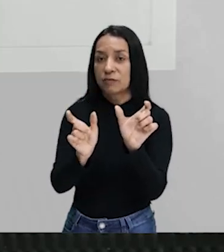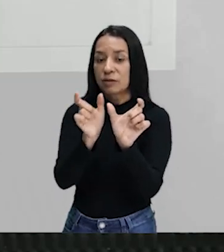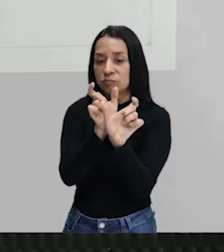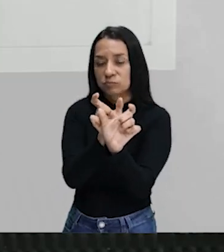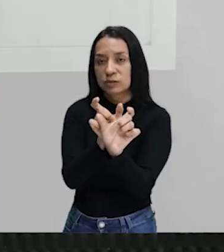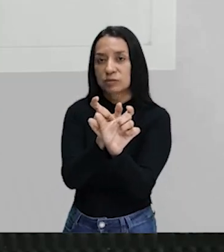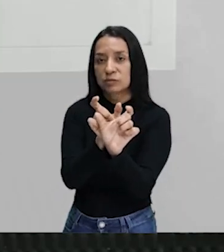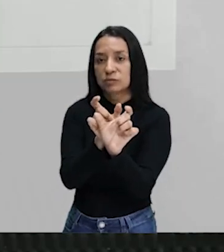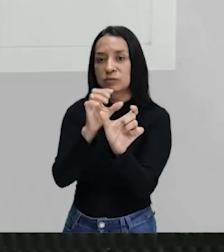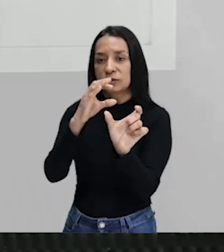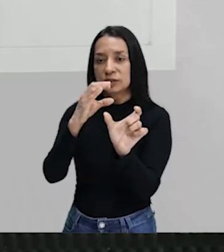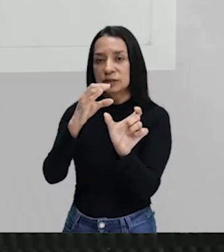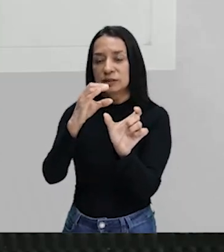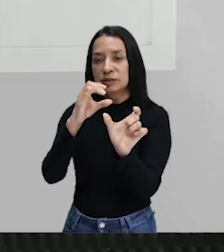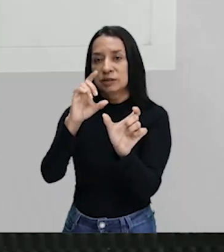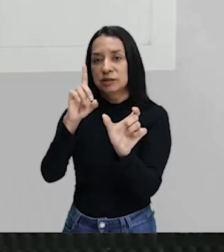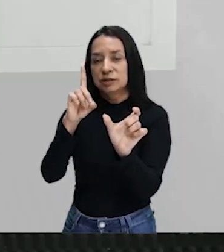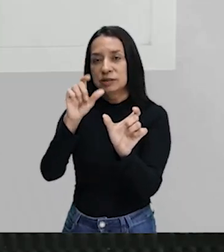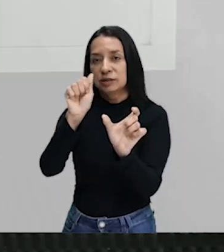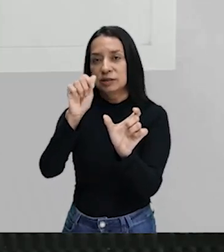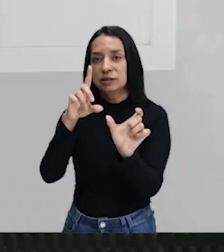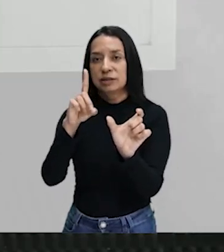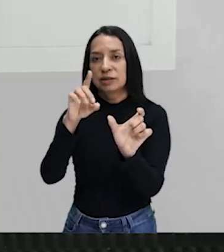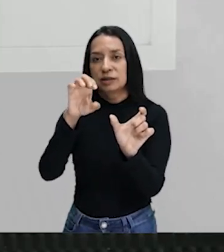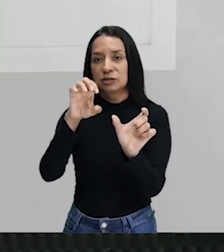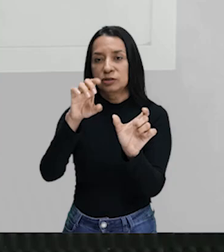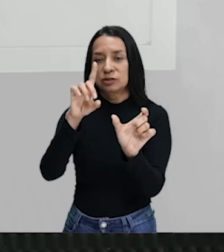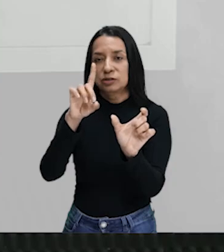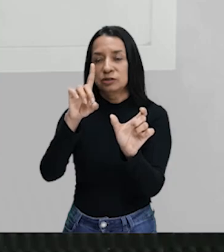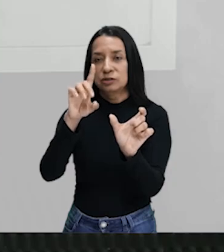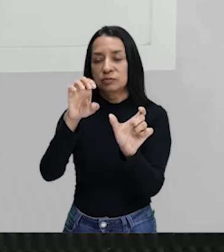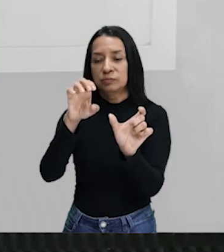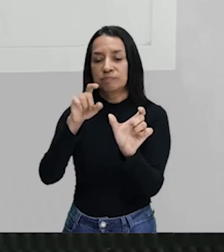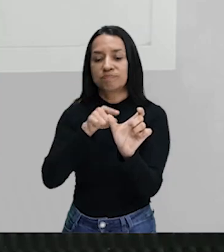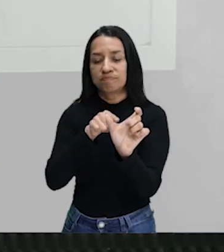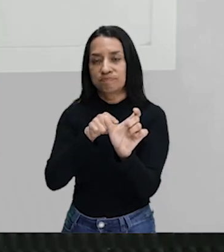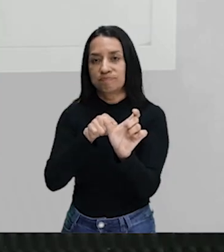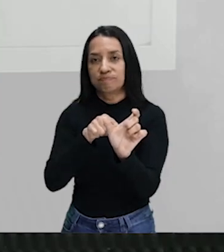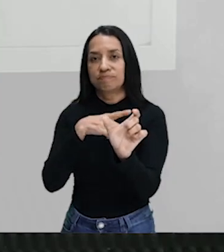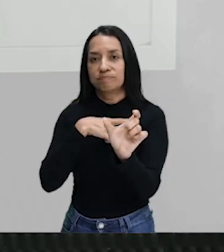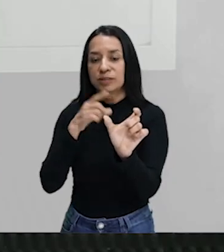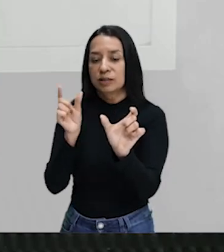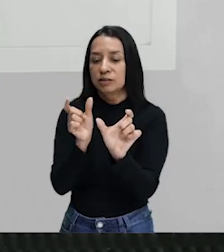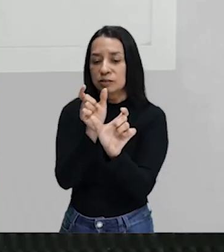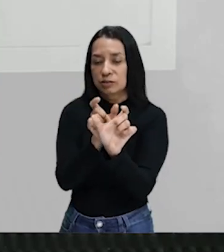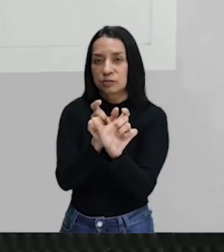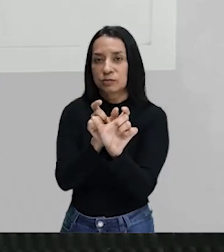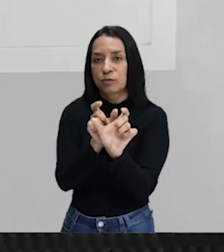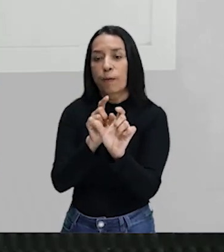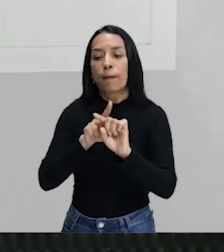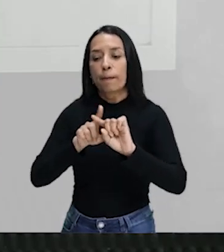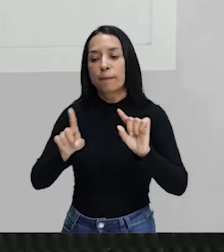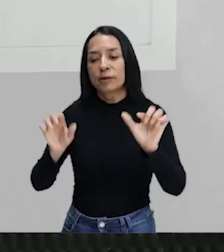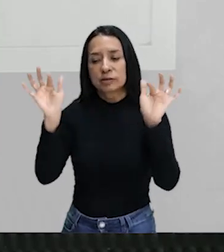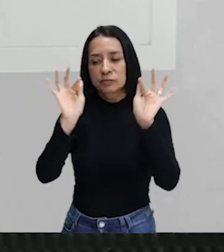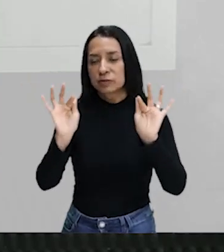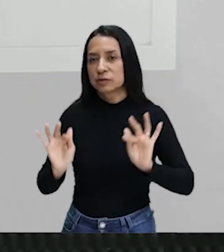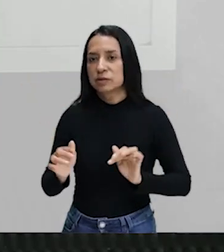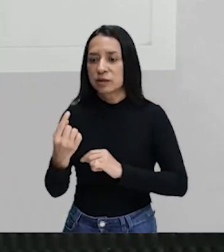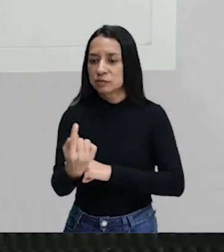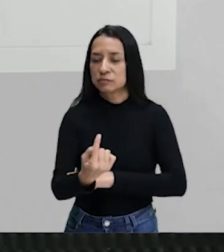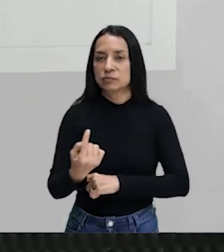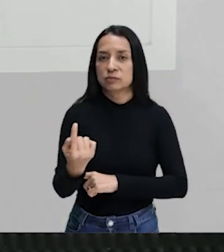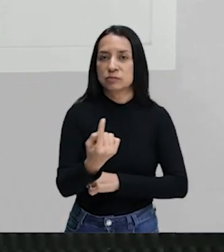Então, o ideal coletivo para a finalidade da ética, a felicidade. Mas esta felicidade não é individual, olha